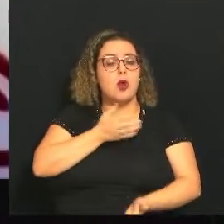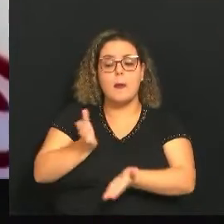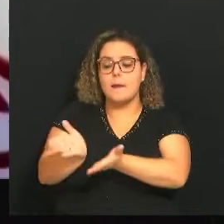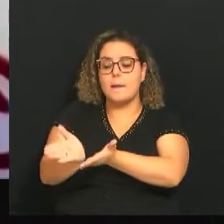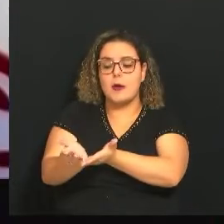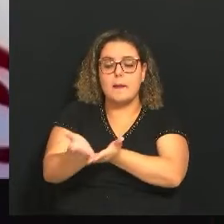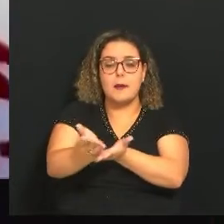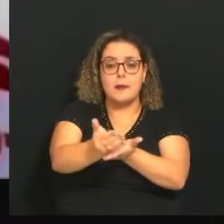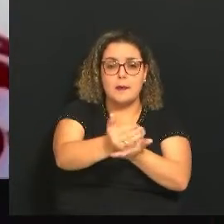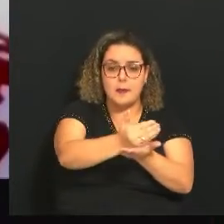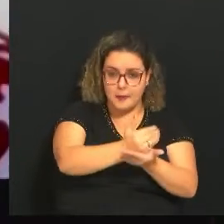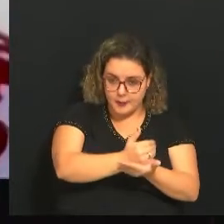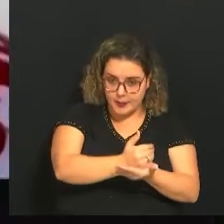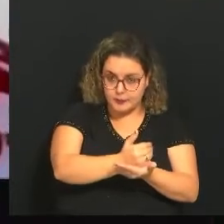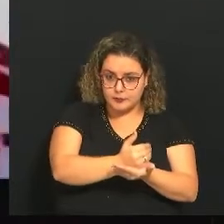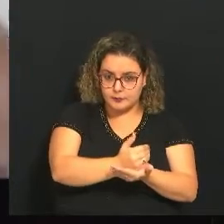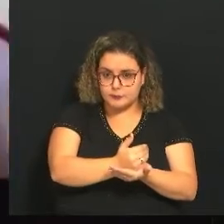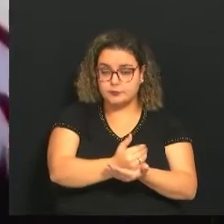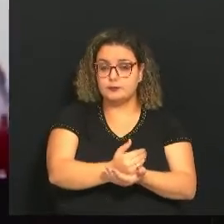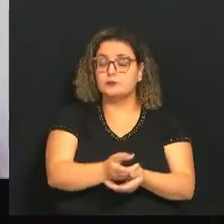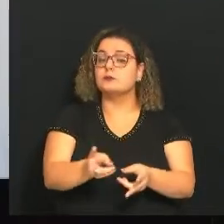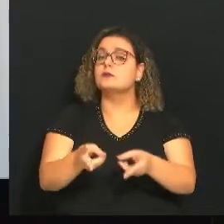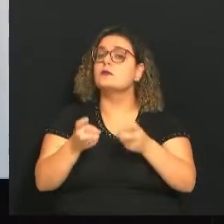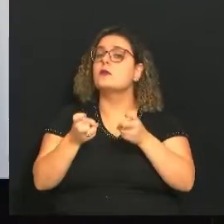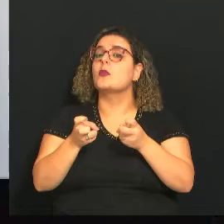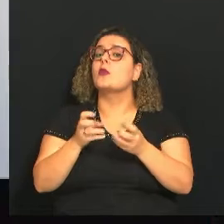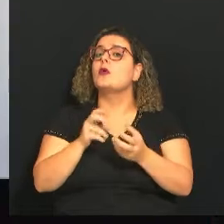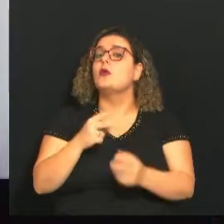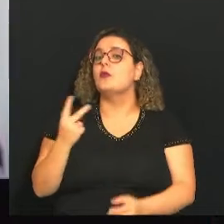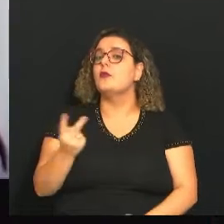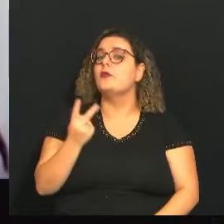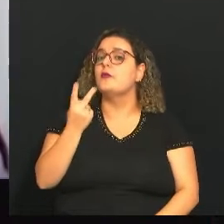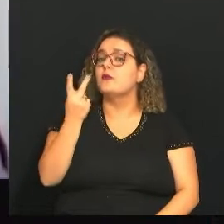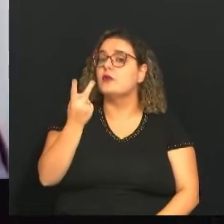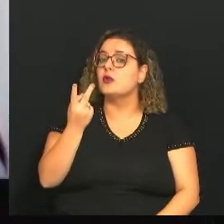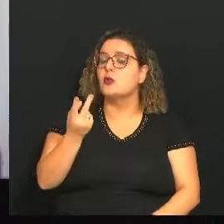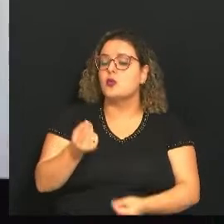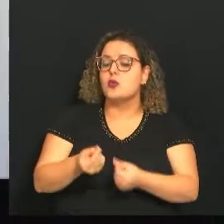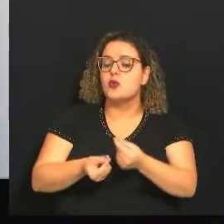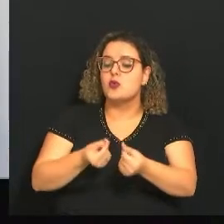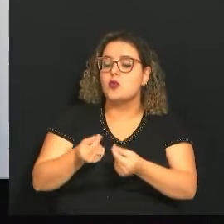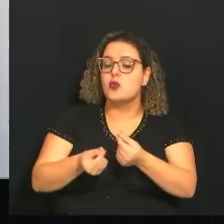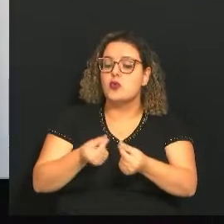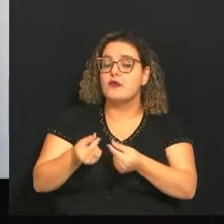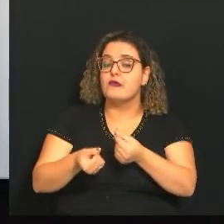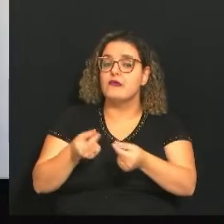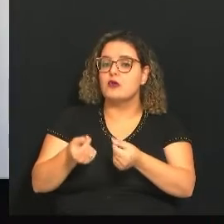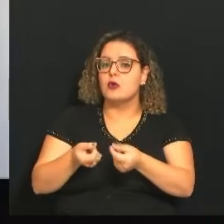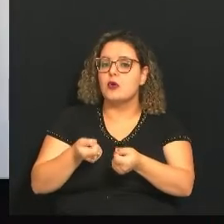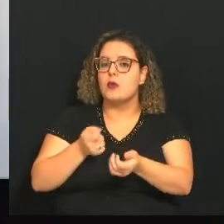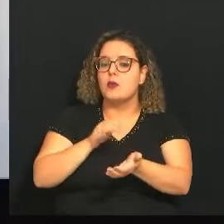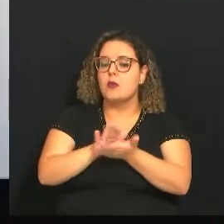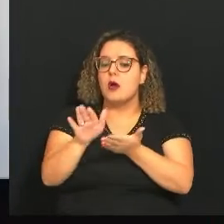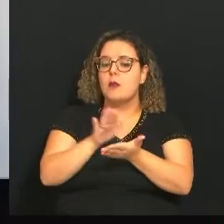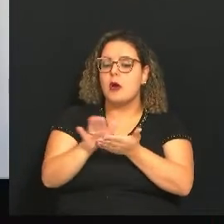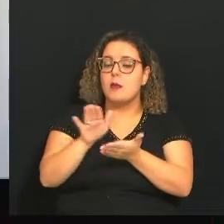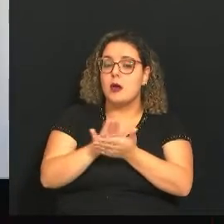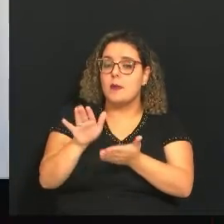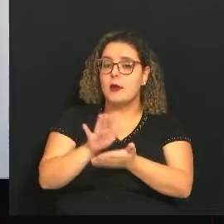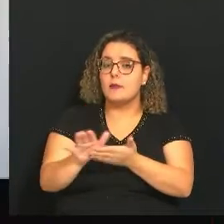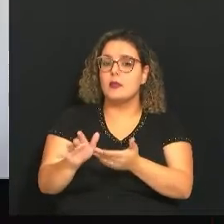gente percebe que o valor do gasto com pessoal, ele vem caindo ao longo dos anos,